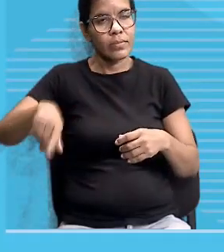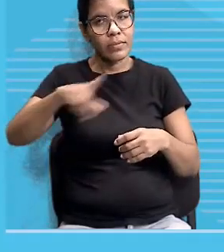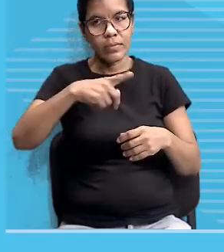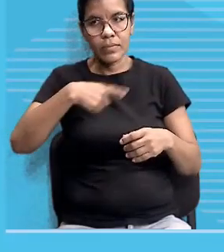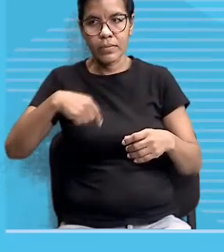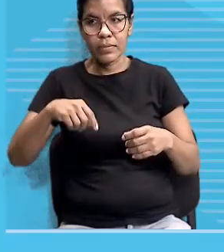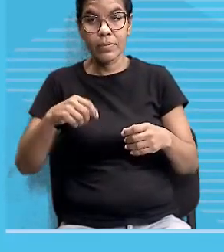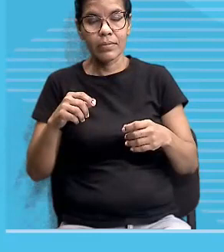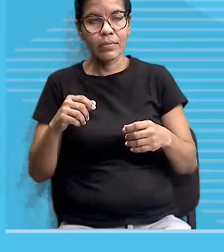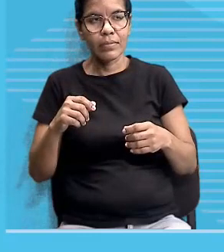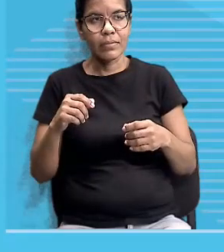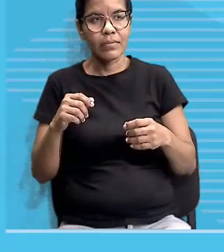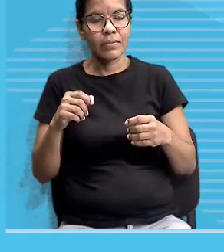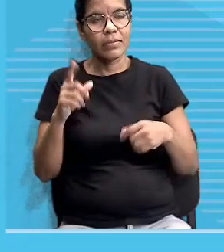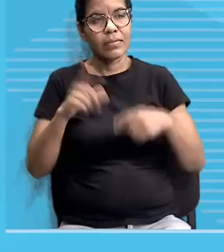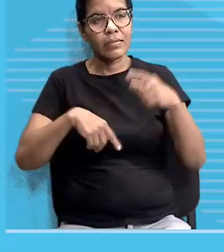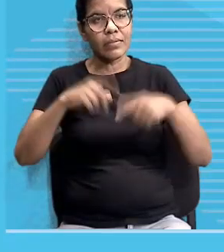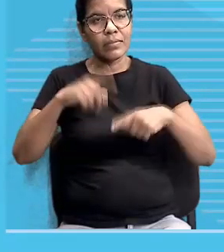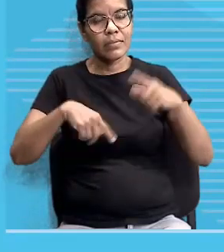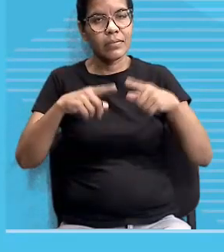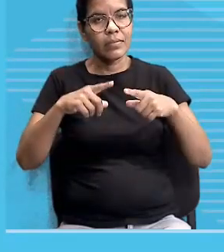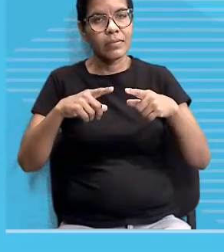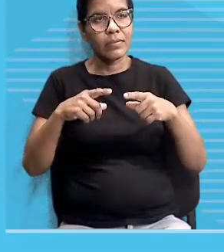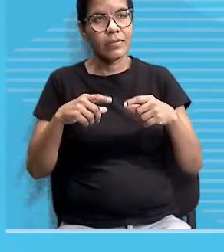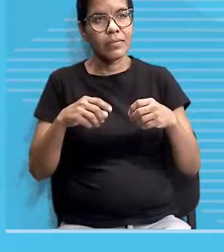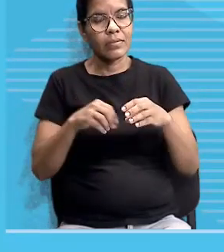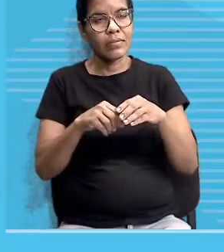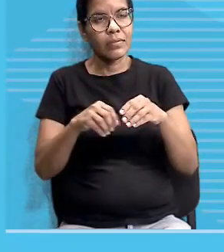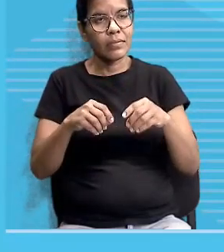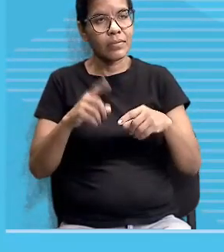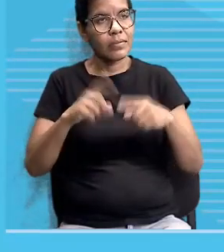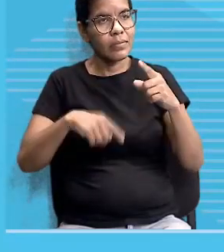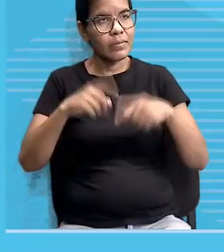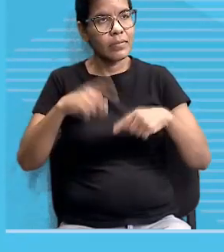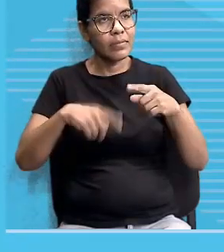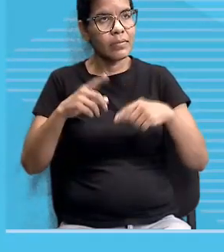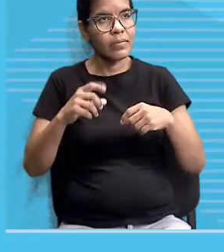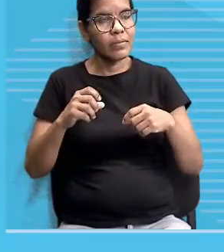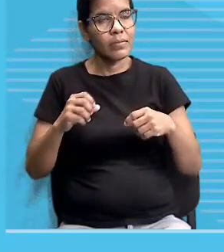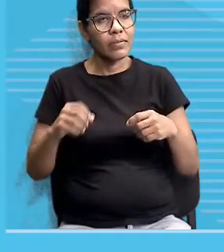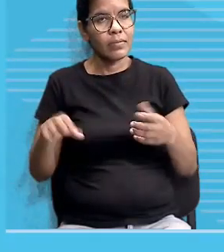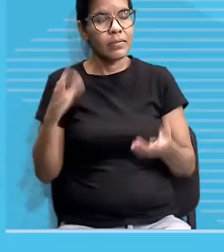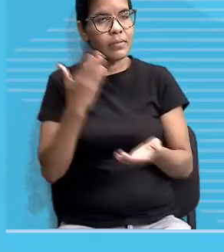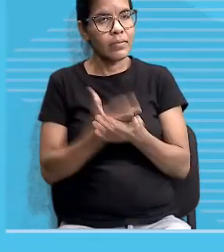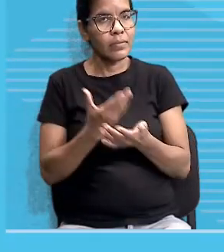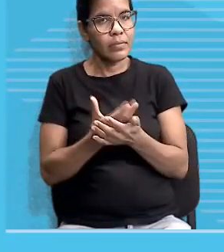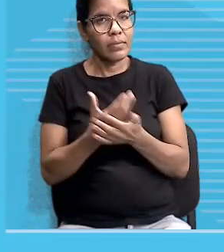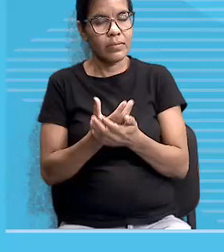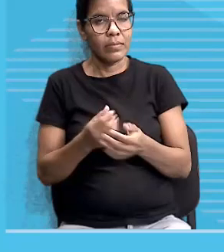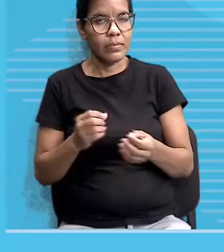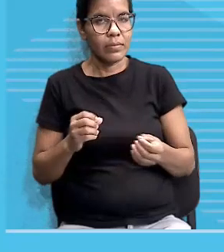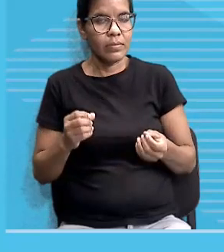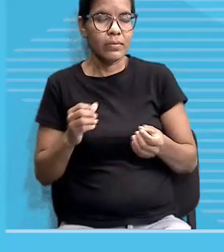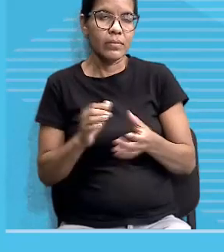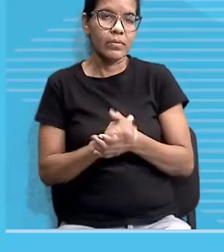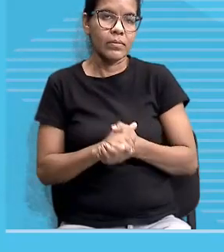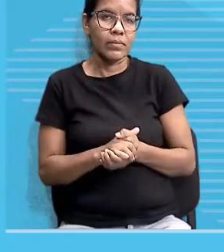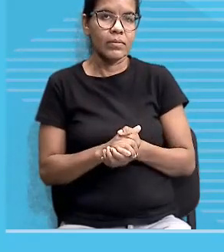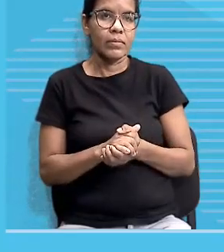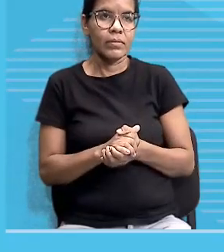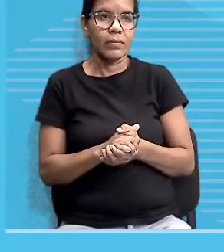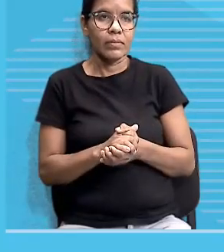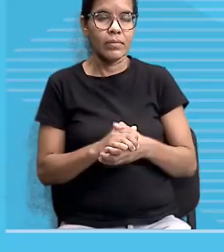todos os elementos as substâncias que eu vou estudar a capacidade